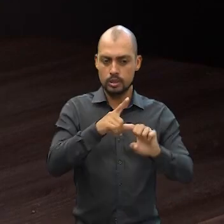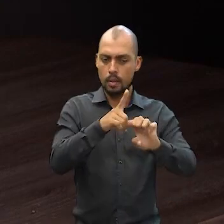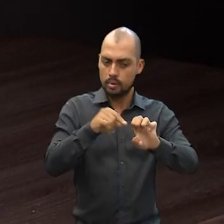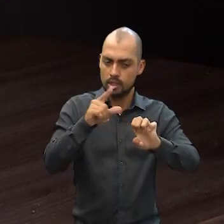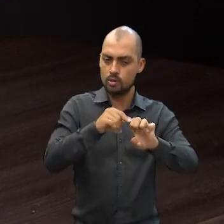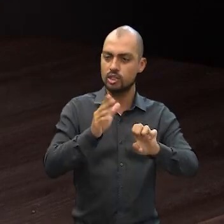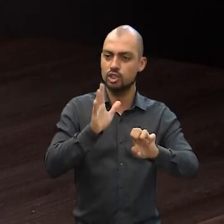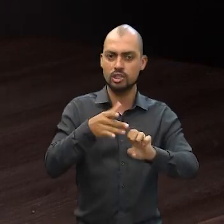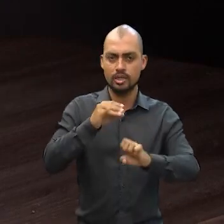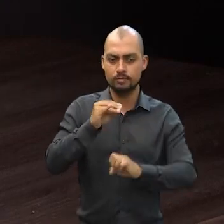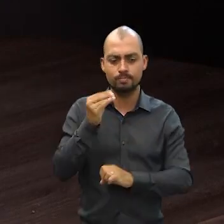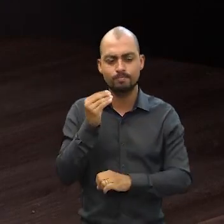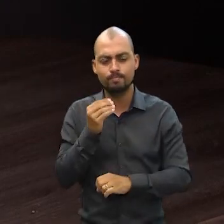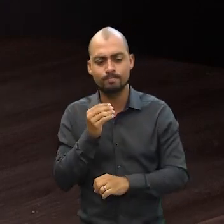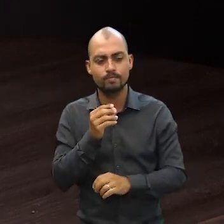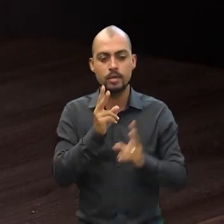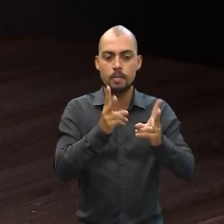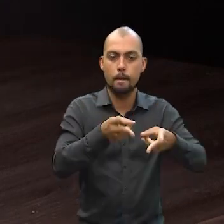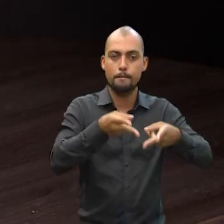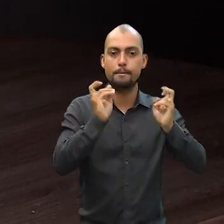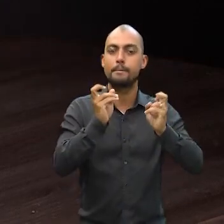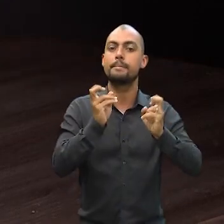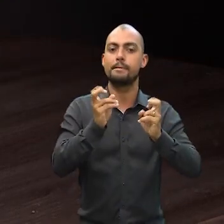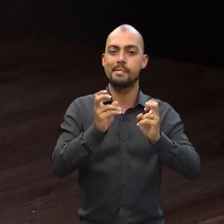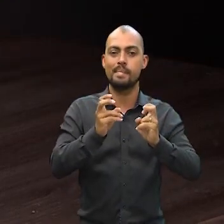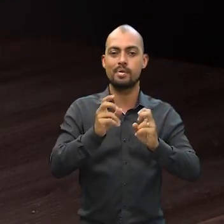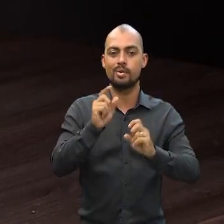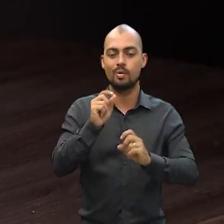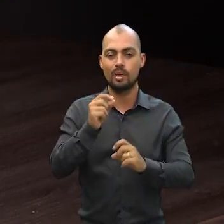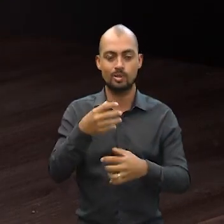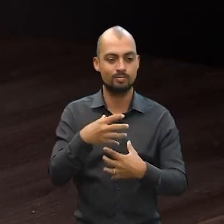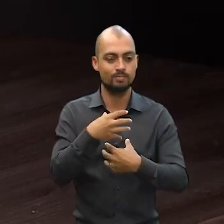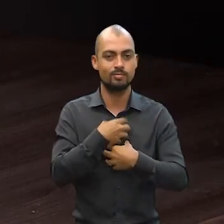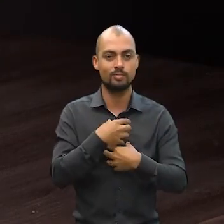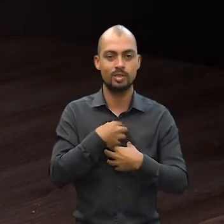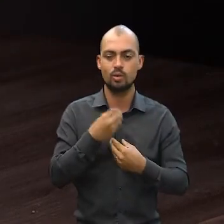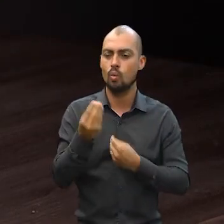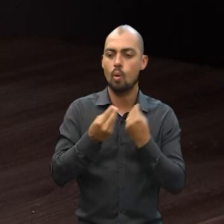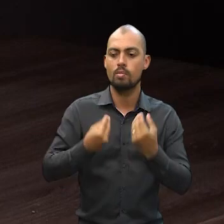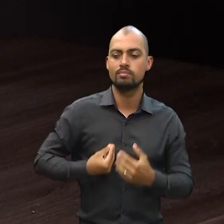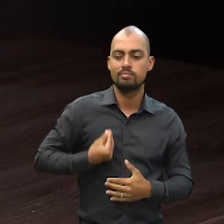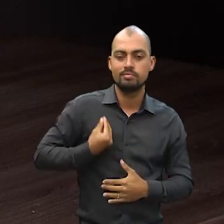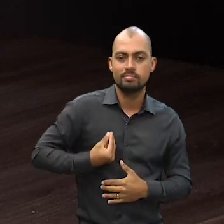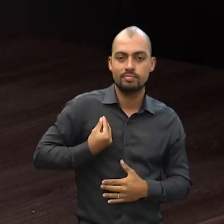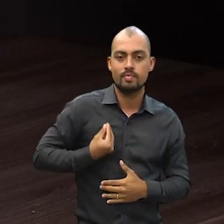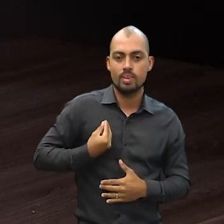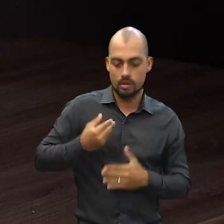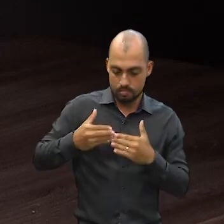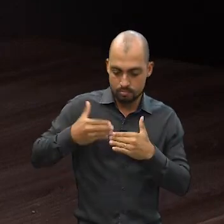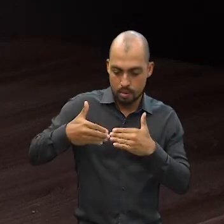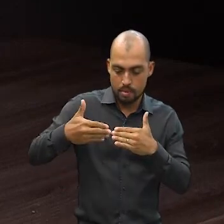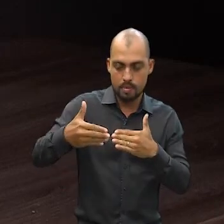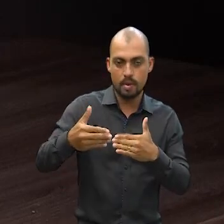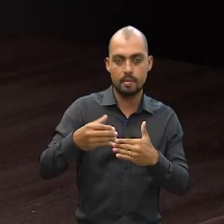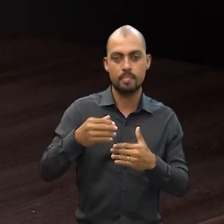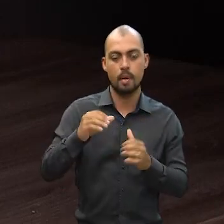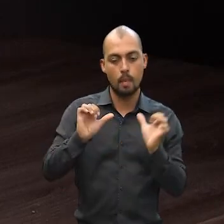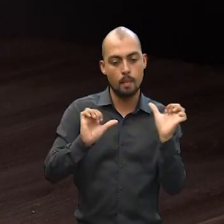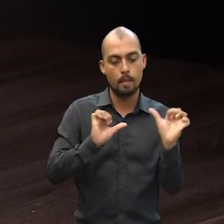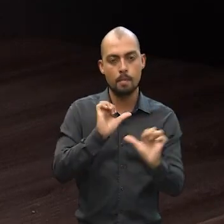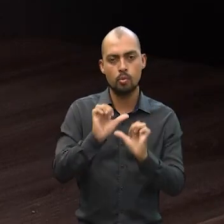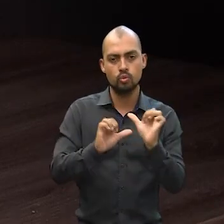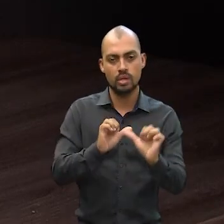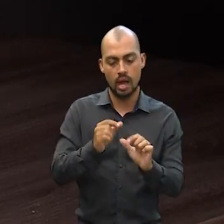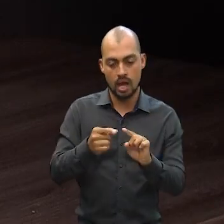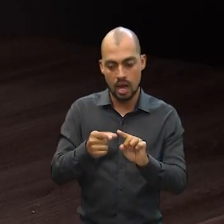a sacada, ou até nem tanto a sacada, mas foi uma forma de sobrevivência, de mudar aquilo